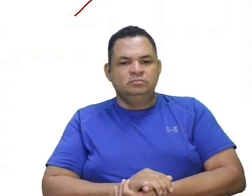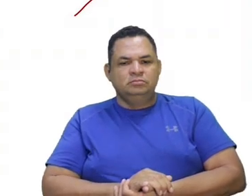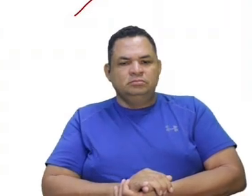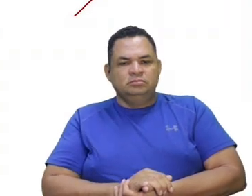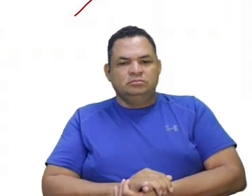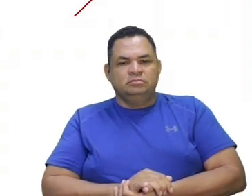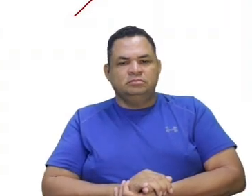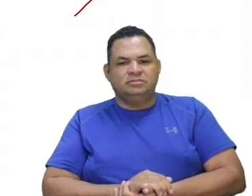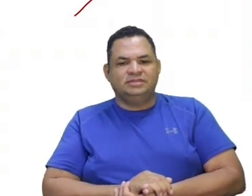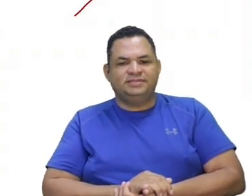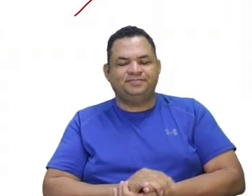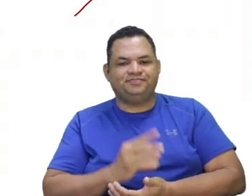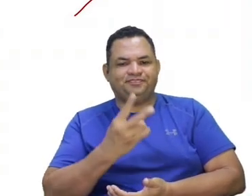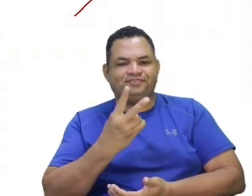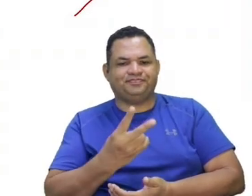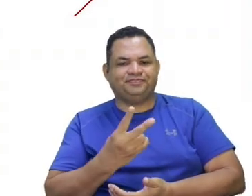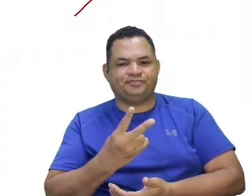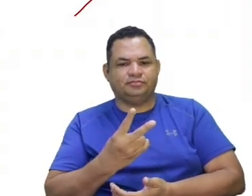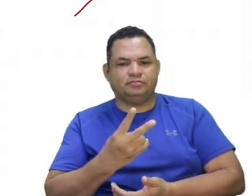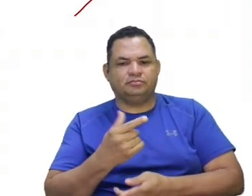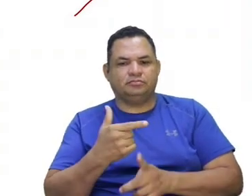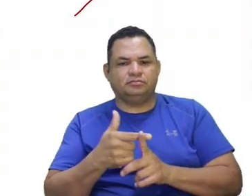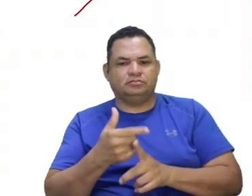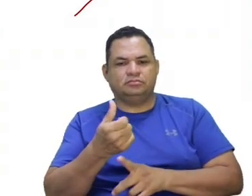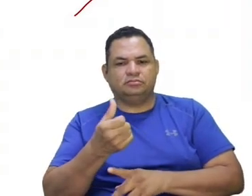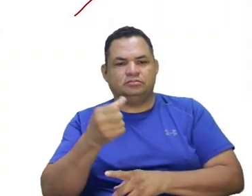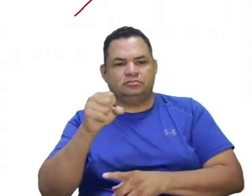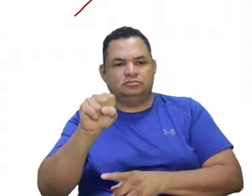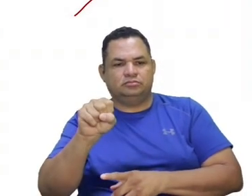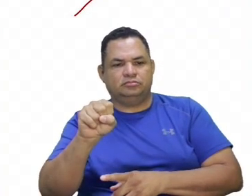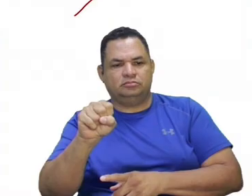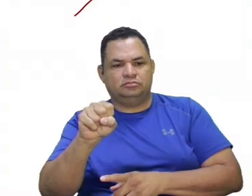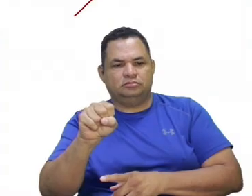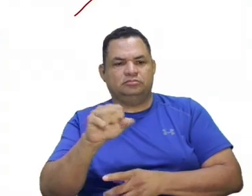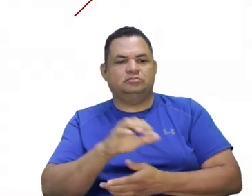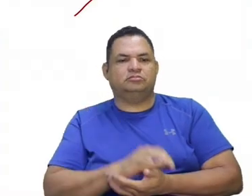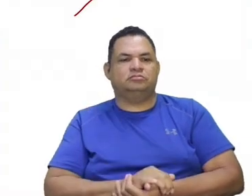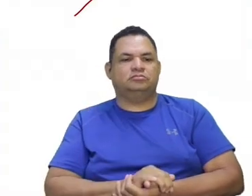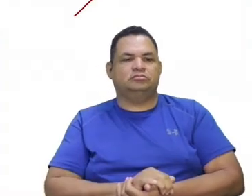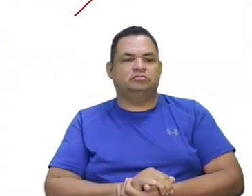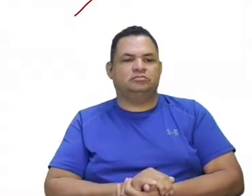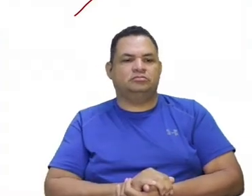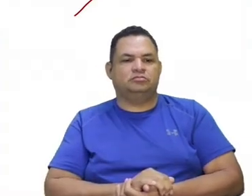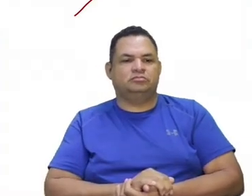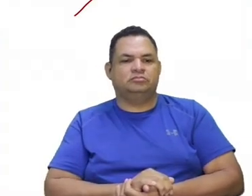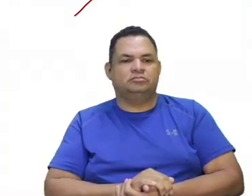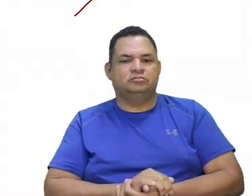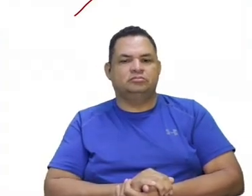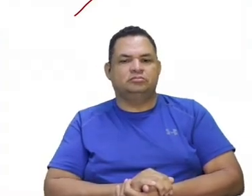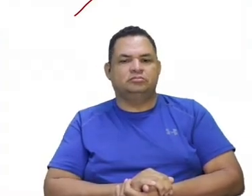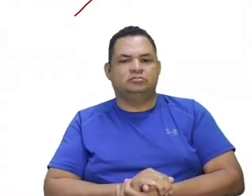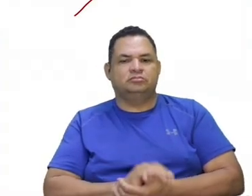ó. Aqui eu vou ter 2 mais 6, 8.